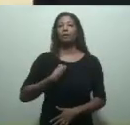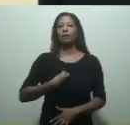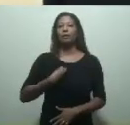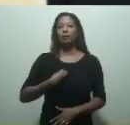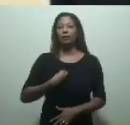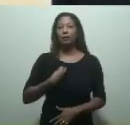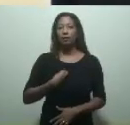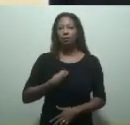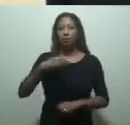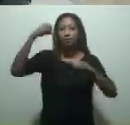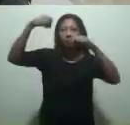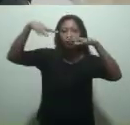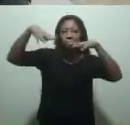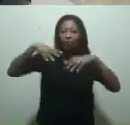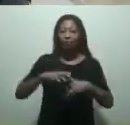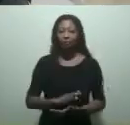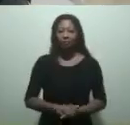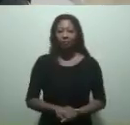12.